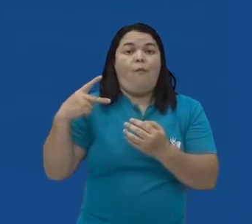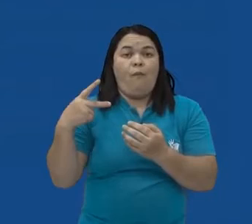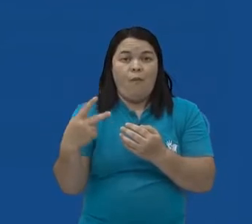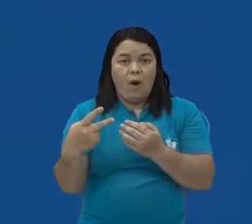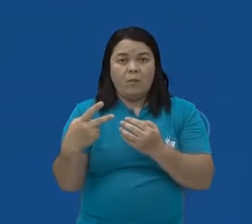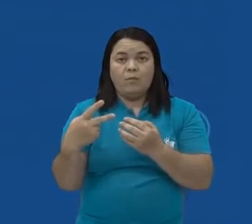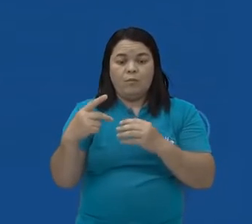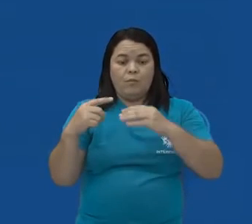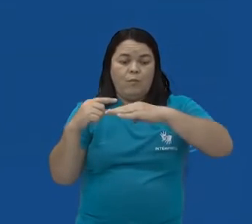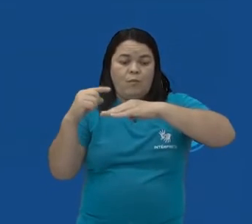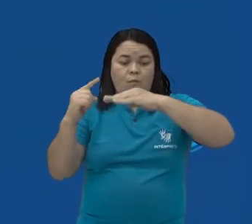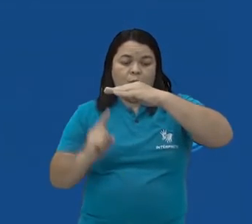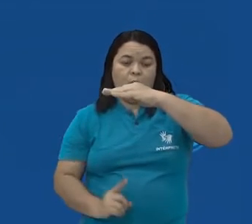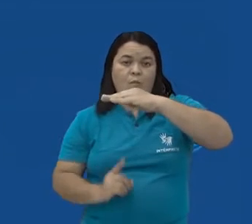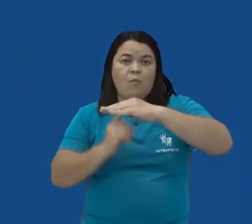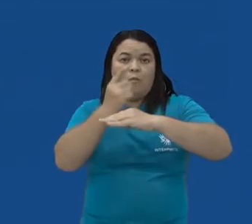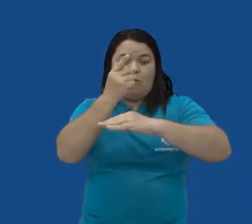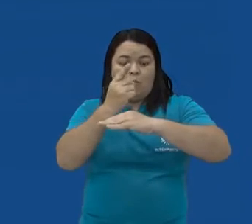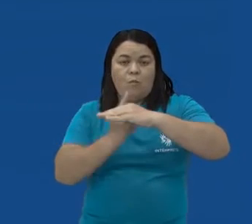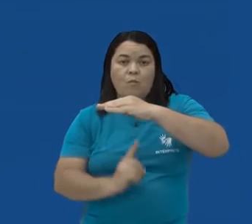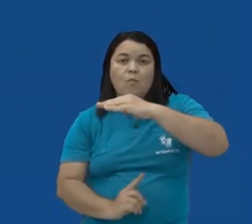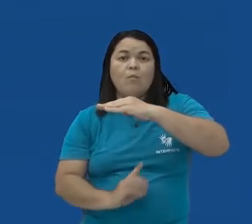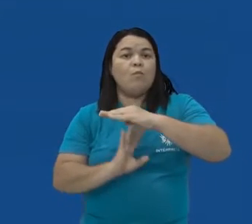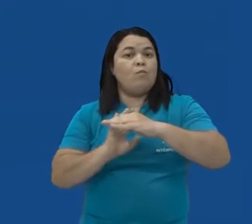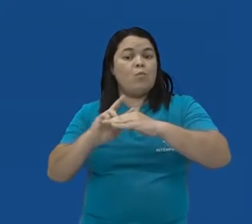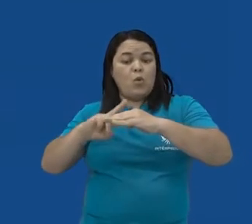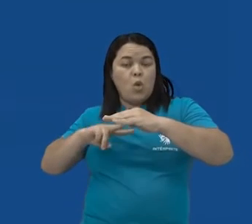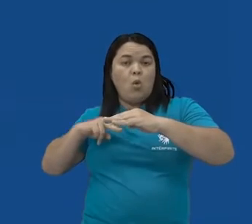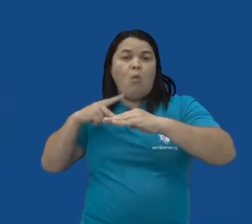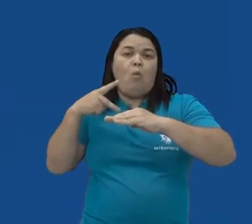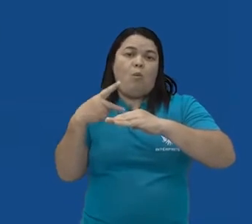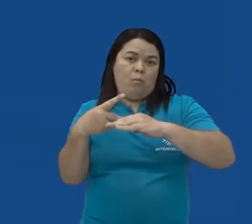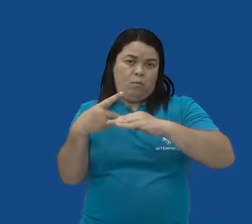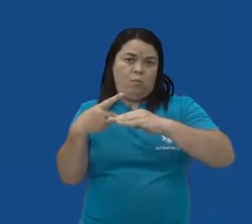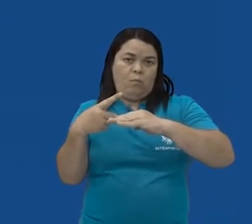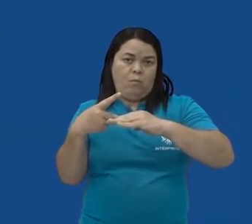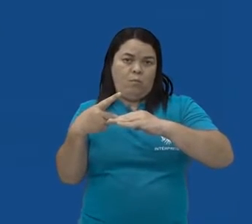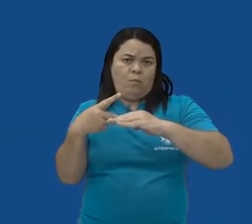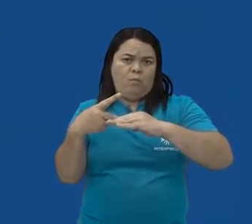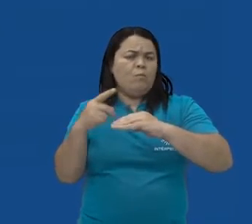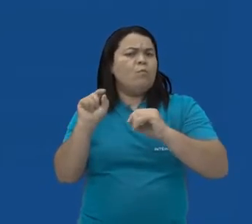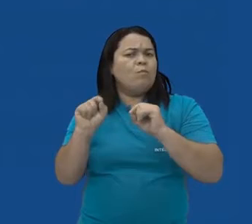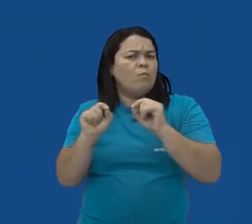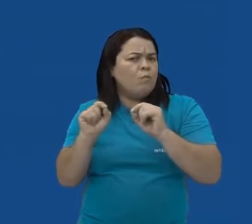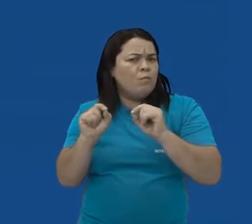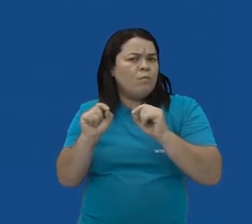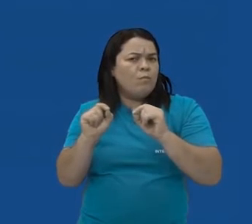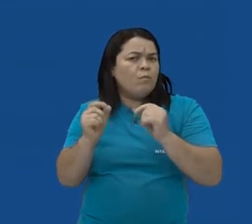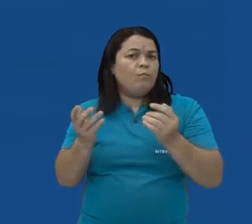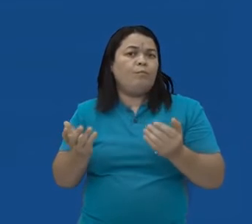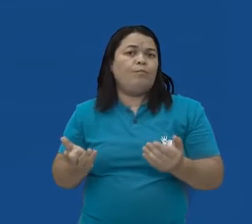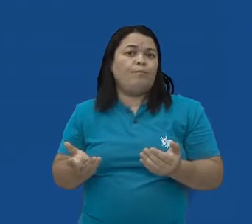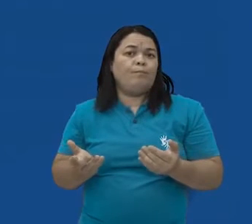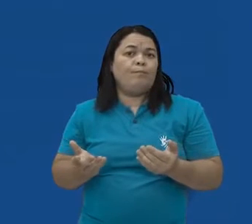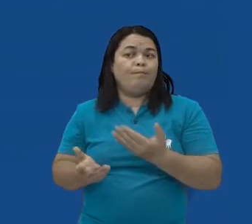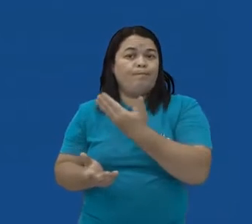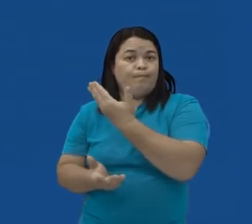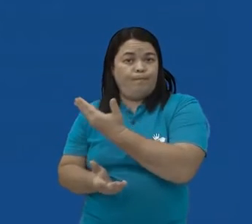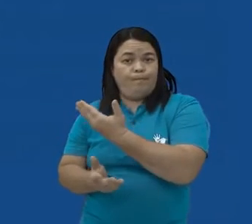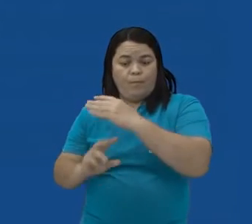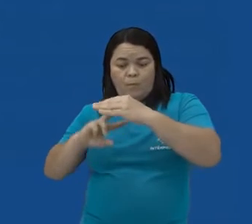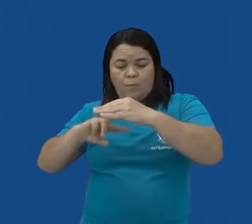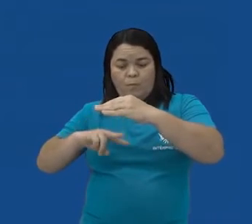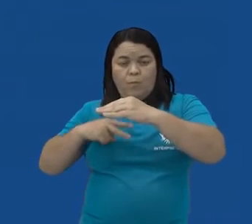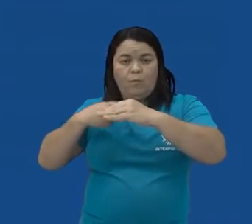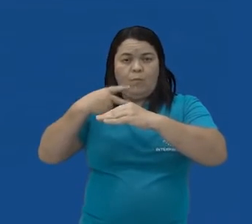uma fração é você trocar a posição dos seus elementos. O que quer dizer isso? Eu vou passar o valor que está em